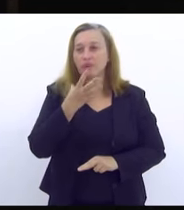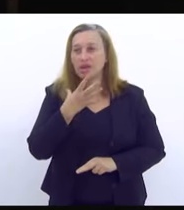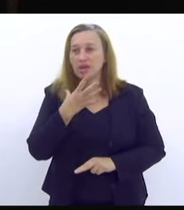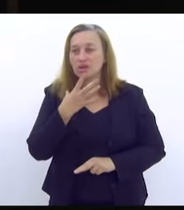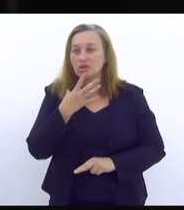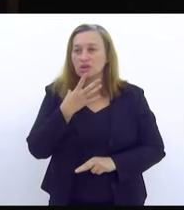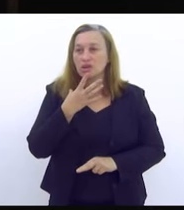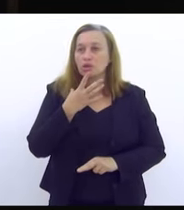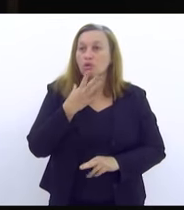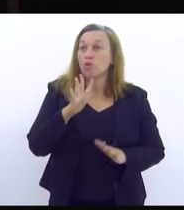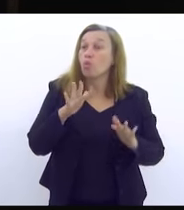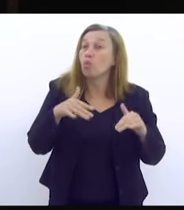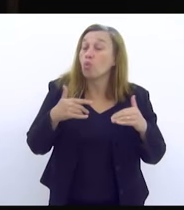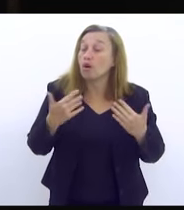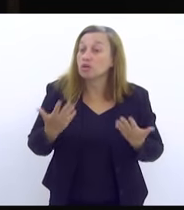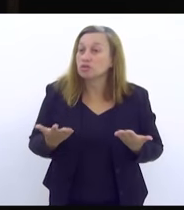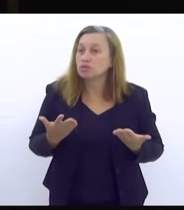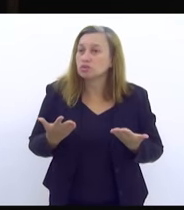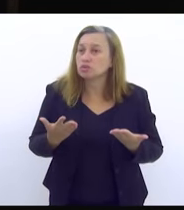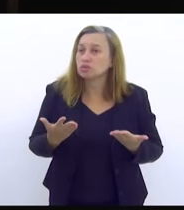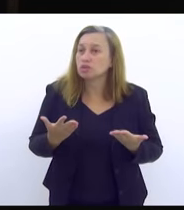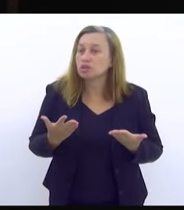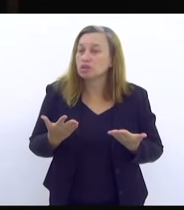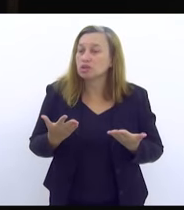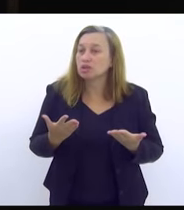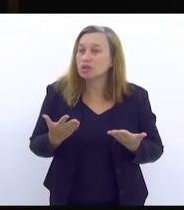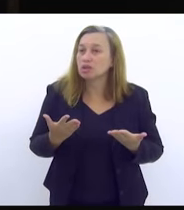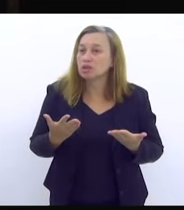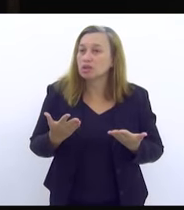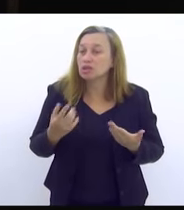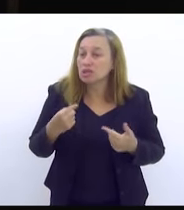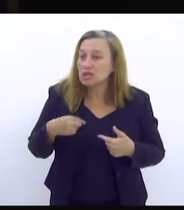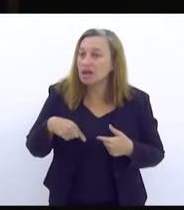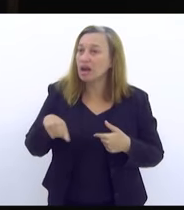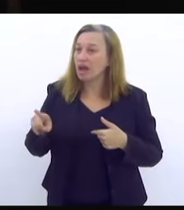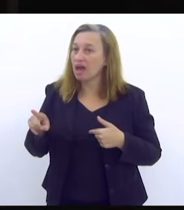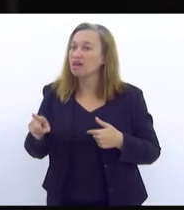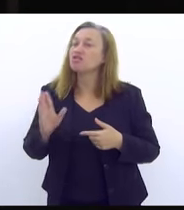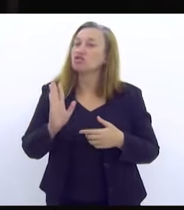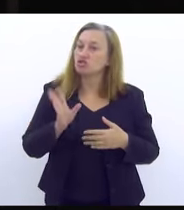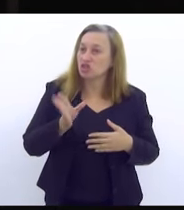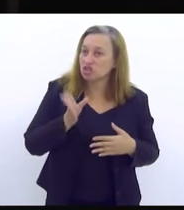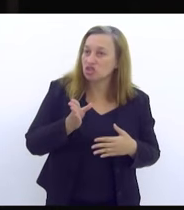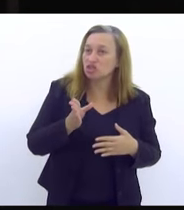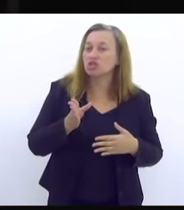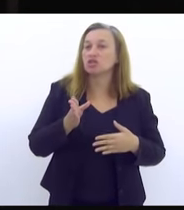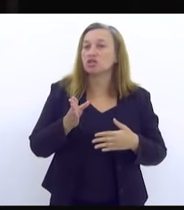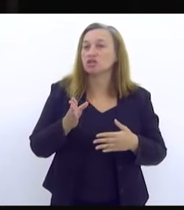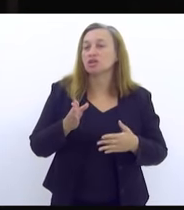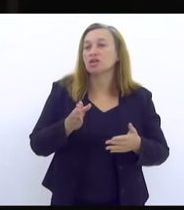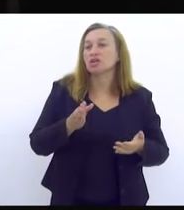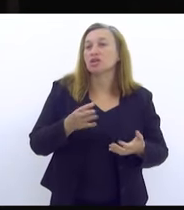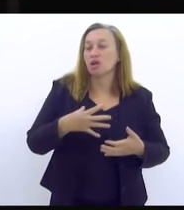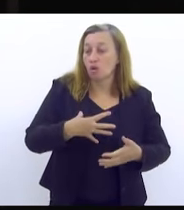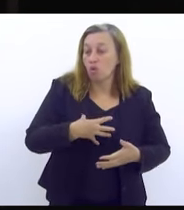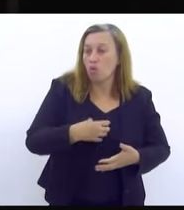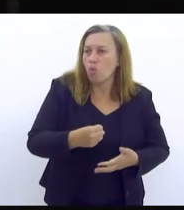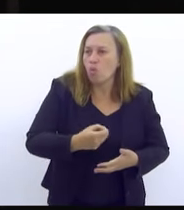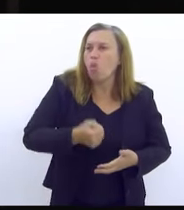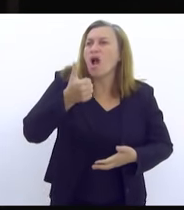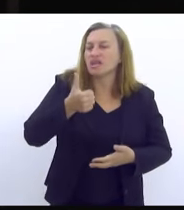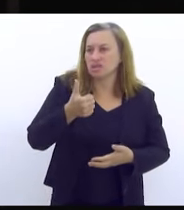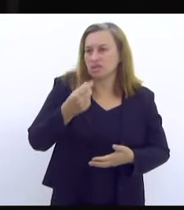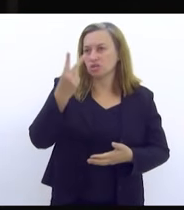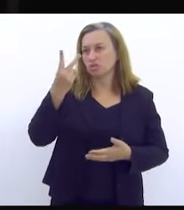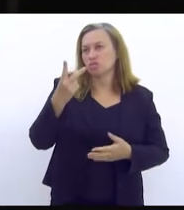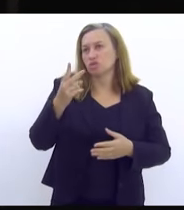que quando eu ia lá, né, porque eu já tinha tentado suicídio duas vezes, toda vez vinha